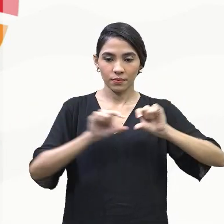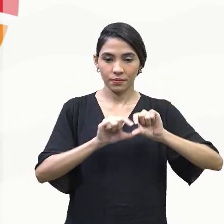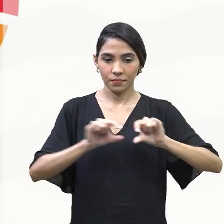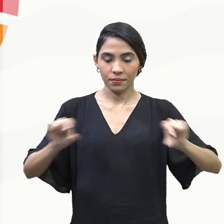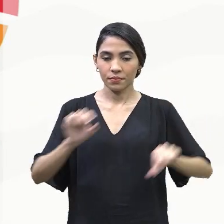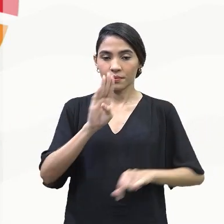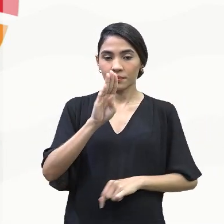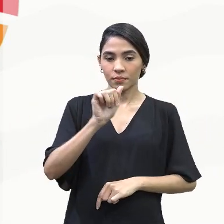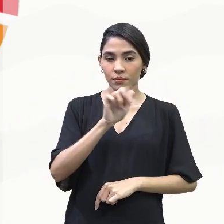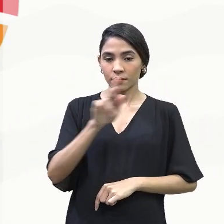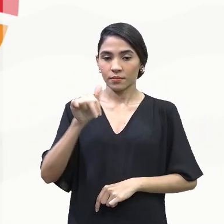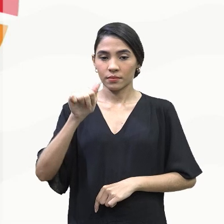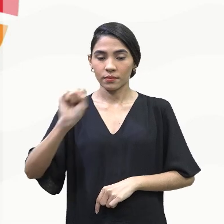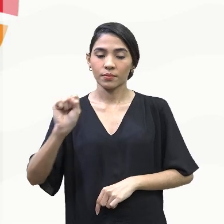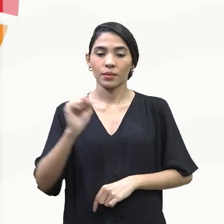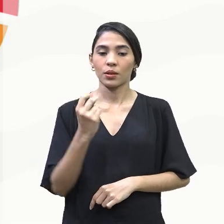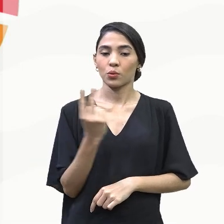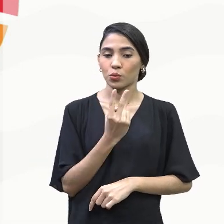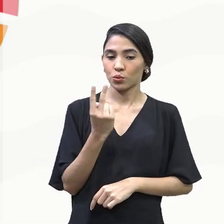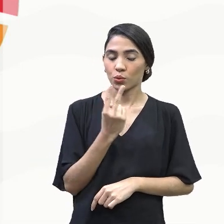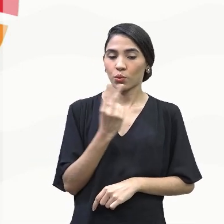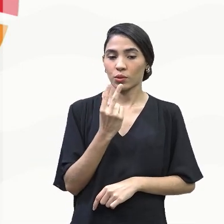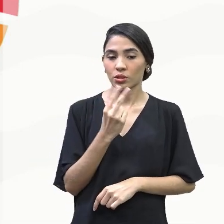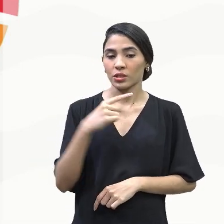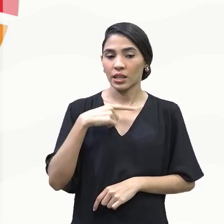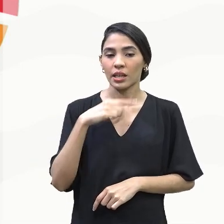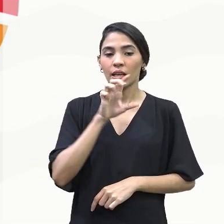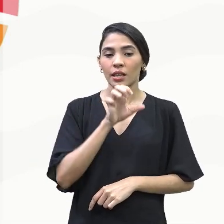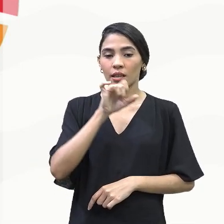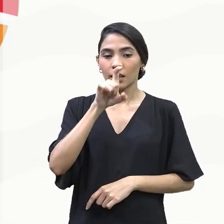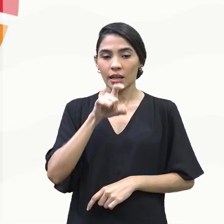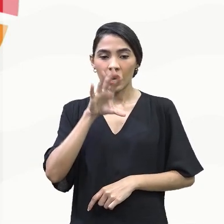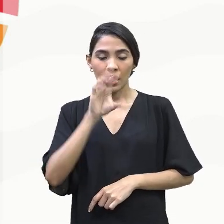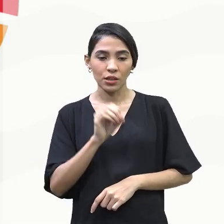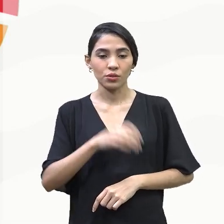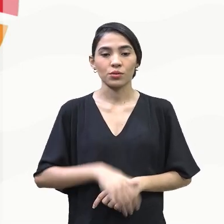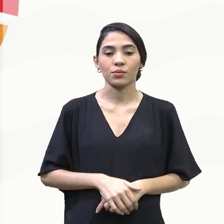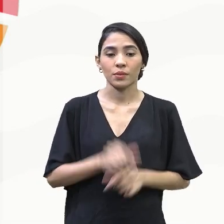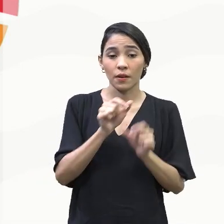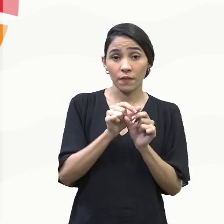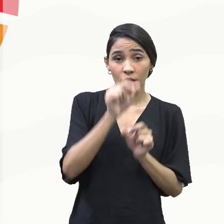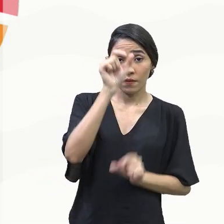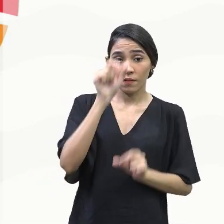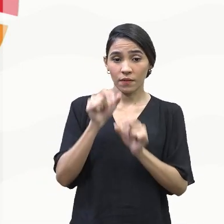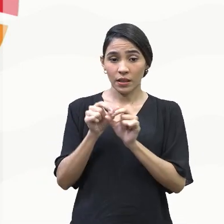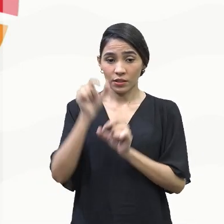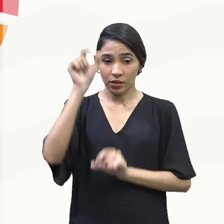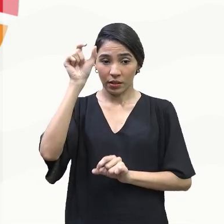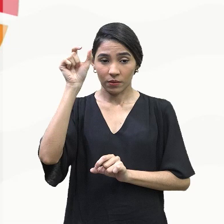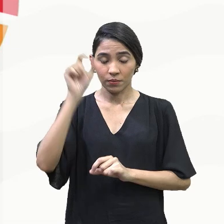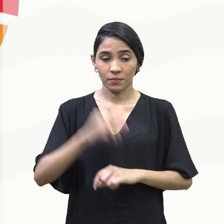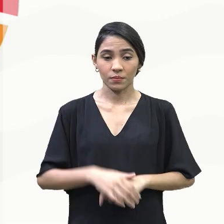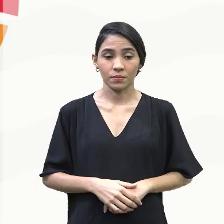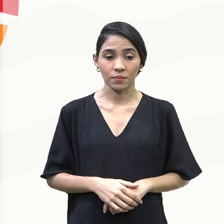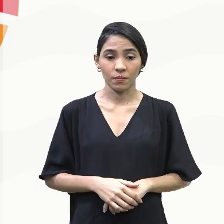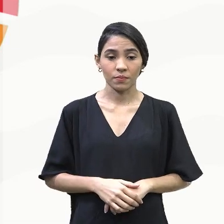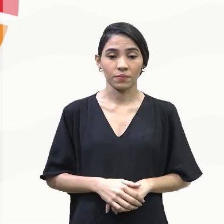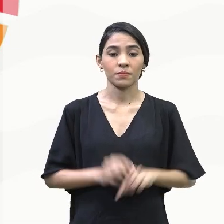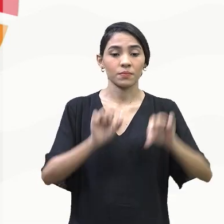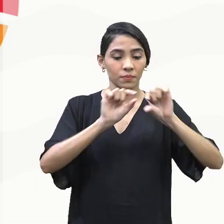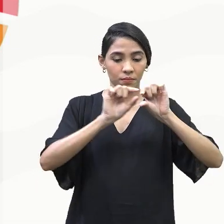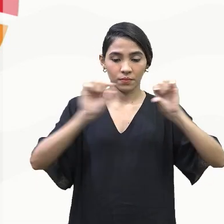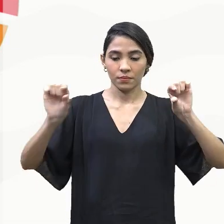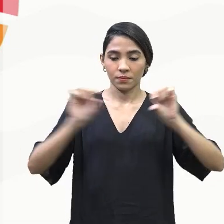barras. Em ambos, nós vemos aí os eixos, tanto na vertical, que é esse aqui, ó, tá? Como